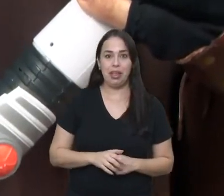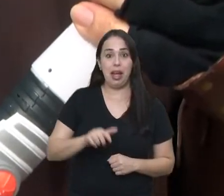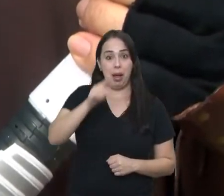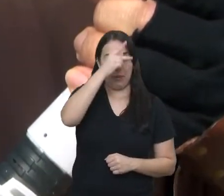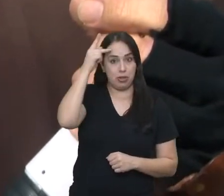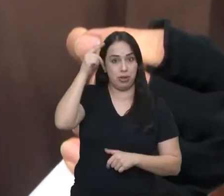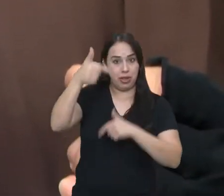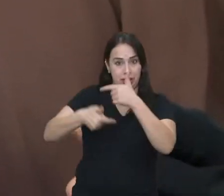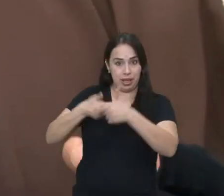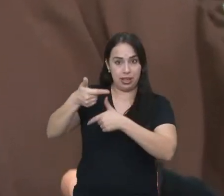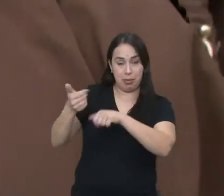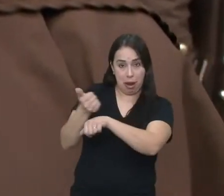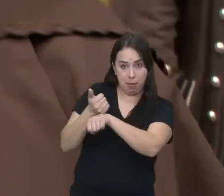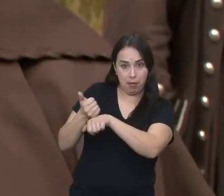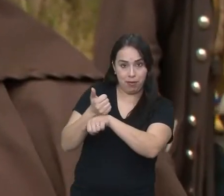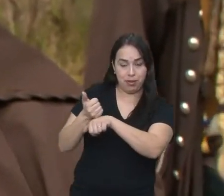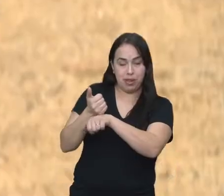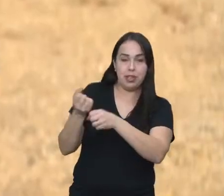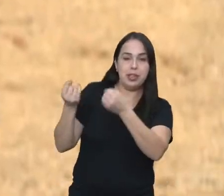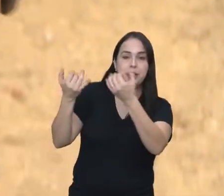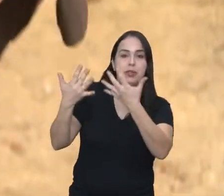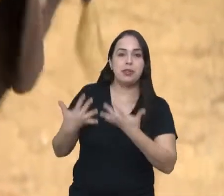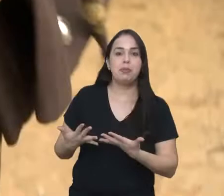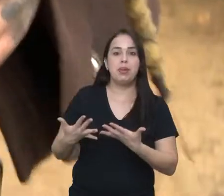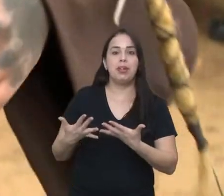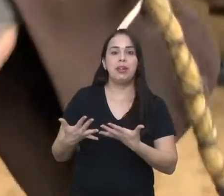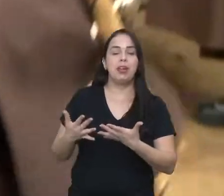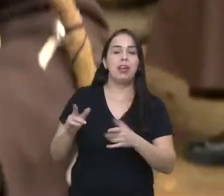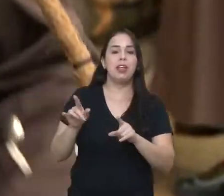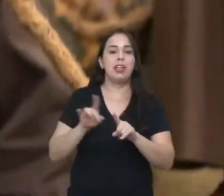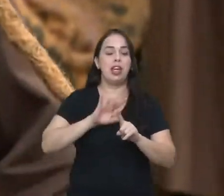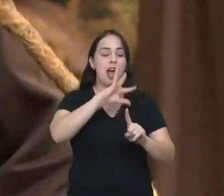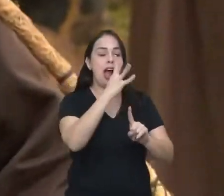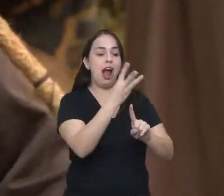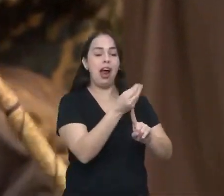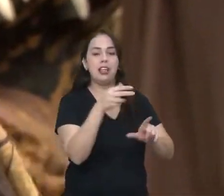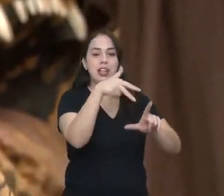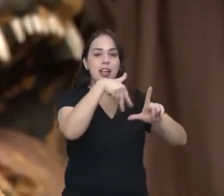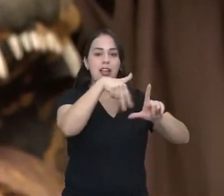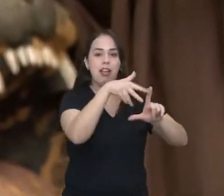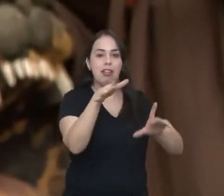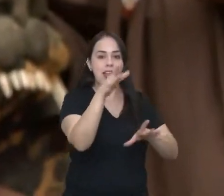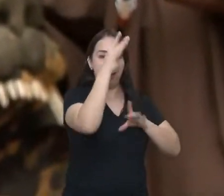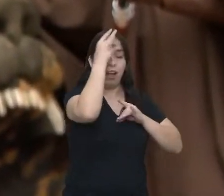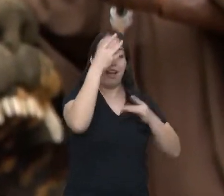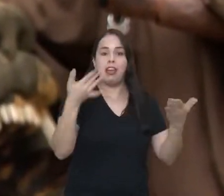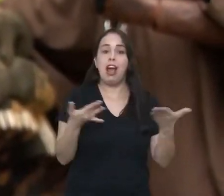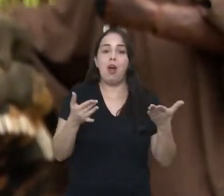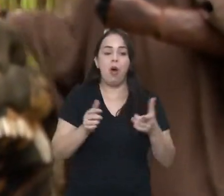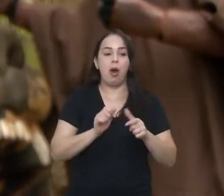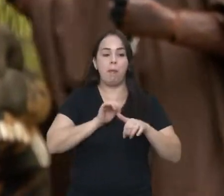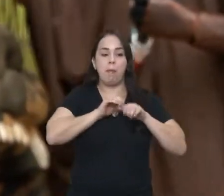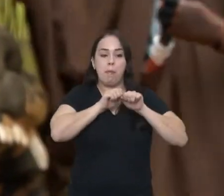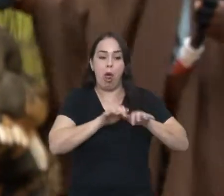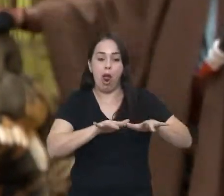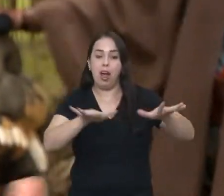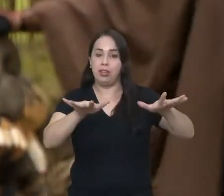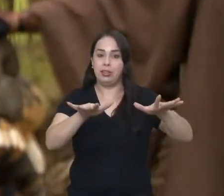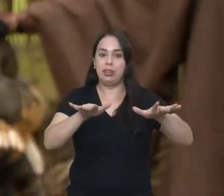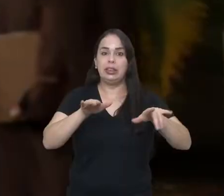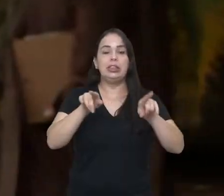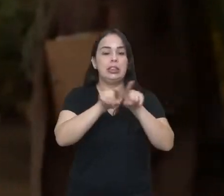trabalha com a produção de eventos nesse ramo explica o quanto o universo da arte do cosplay tem se popularizado cada vez